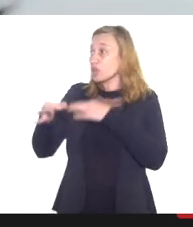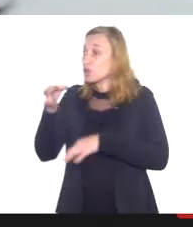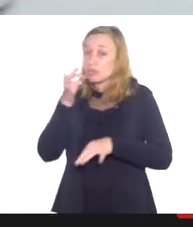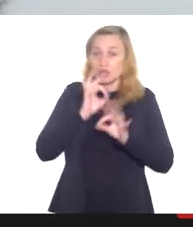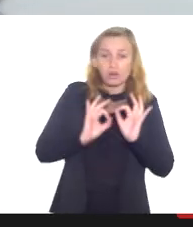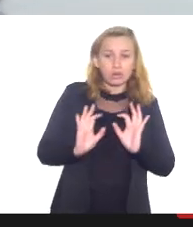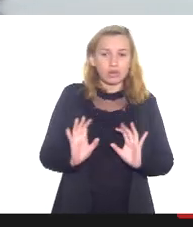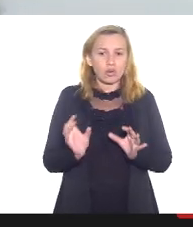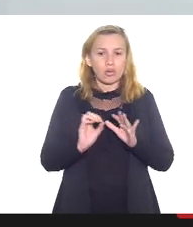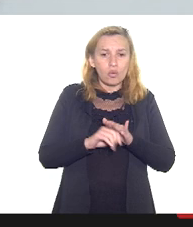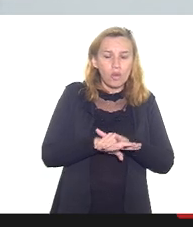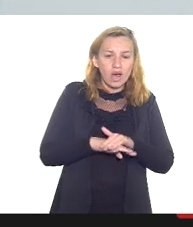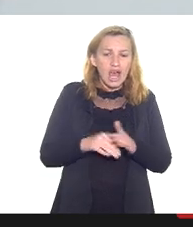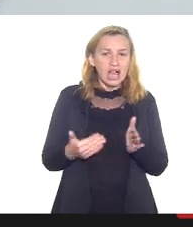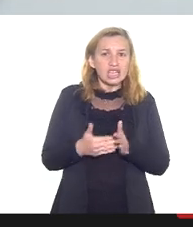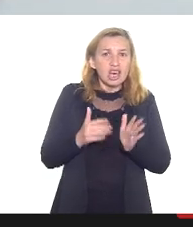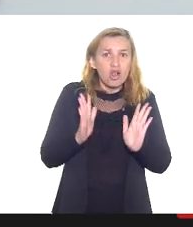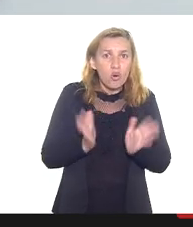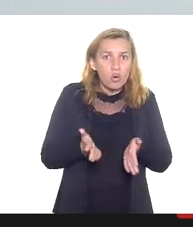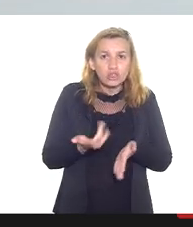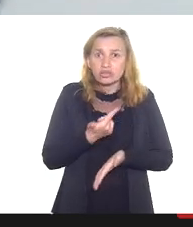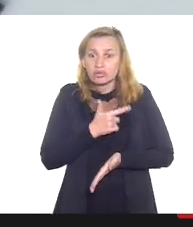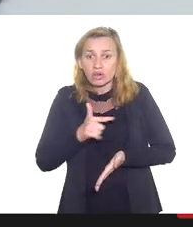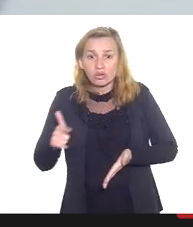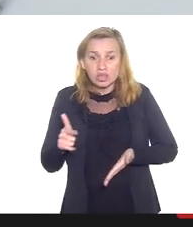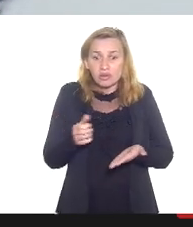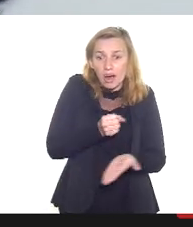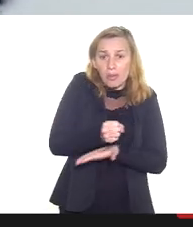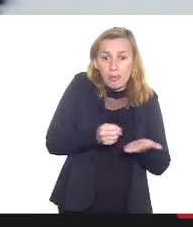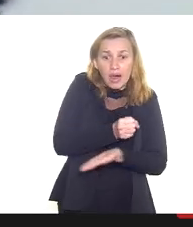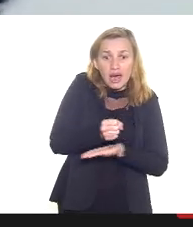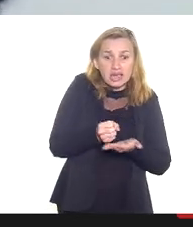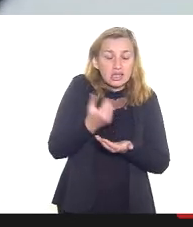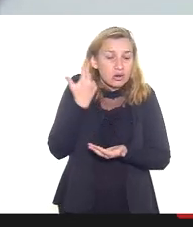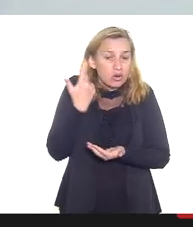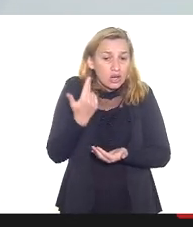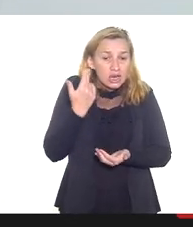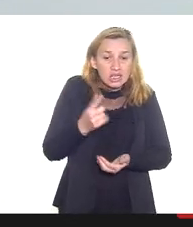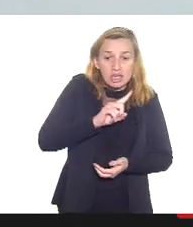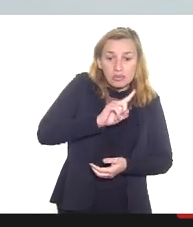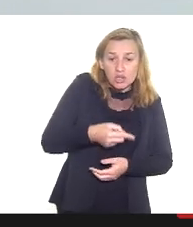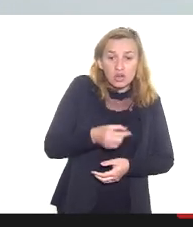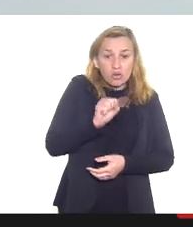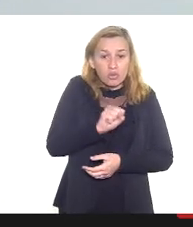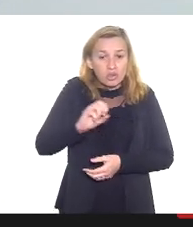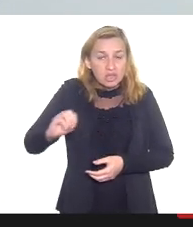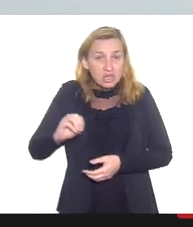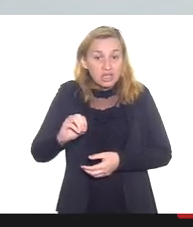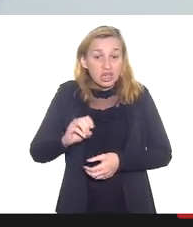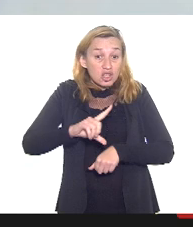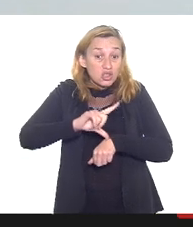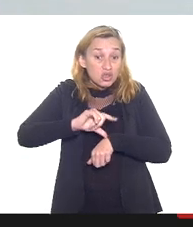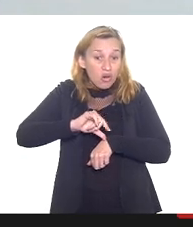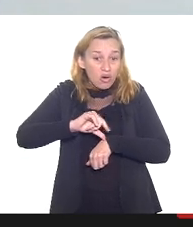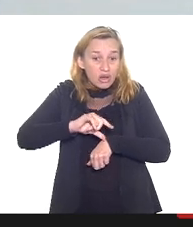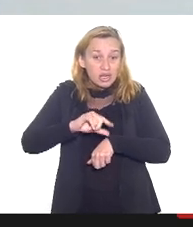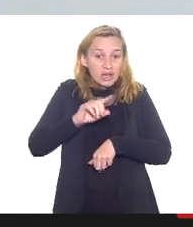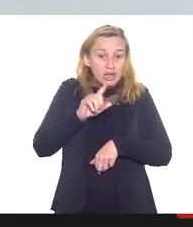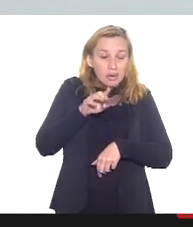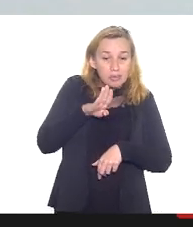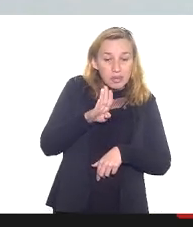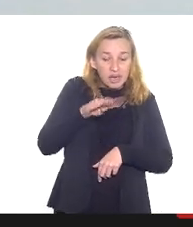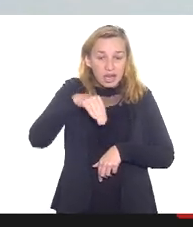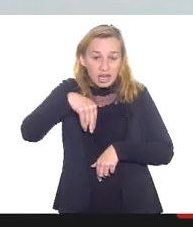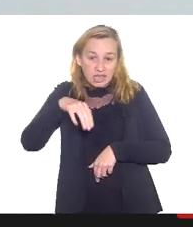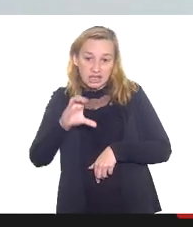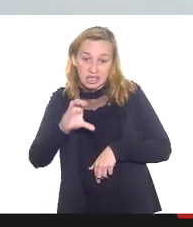Até hoje, por exemplo, nós não temos a base comum. Essas 1.800 horas do BNCC ainda não foi